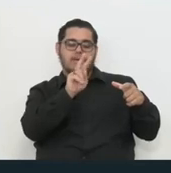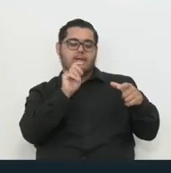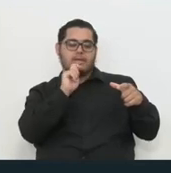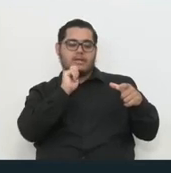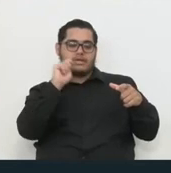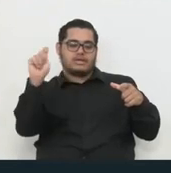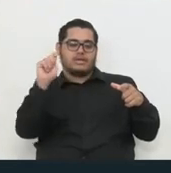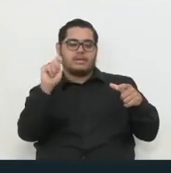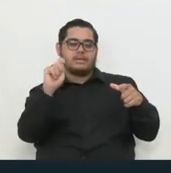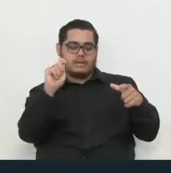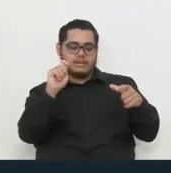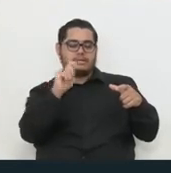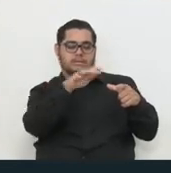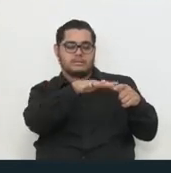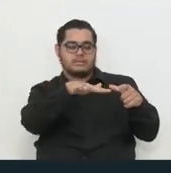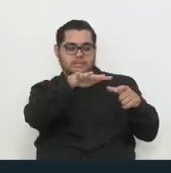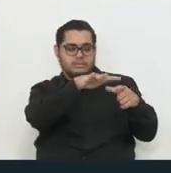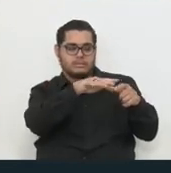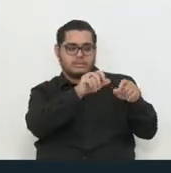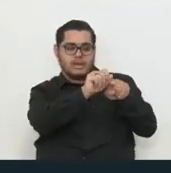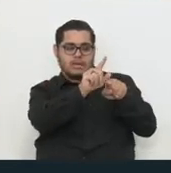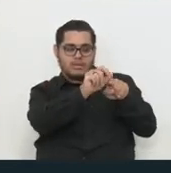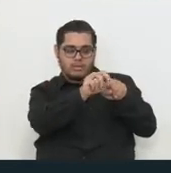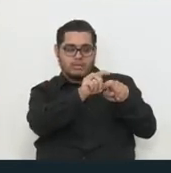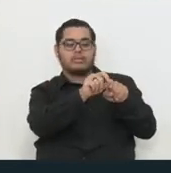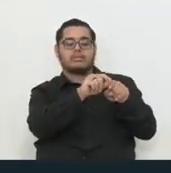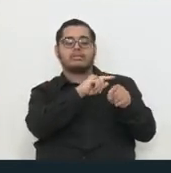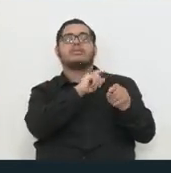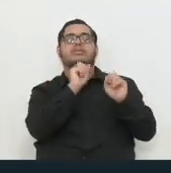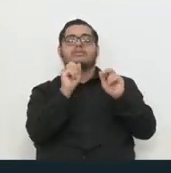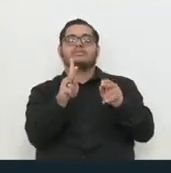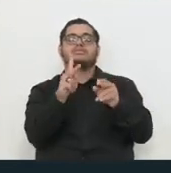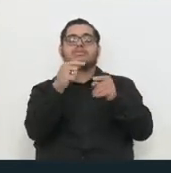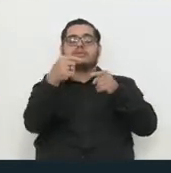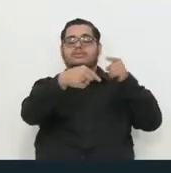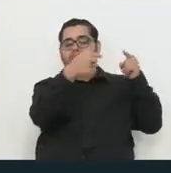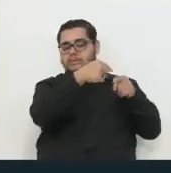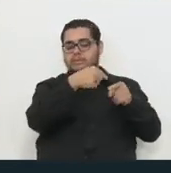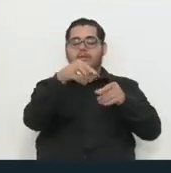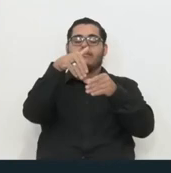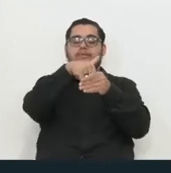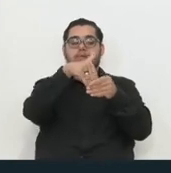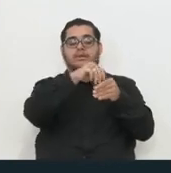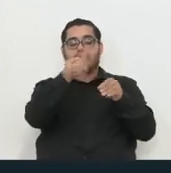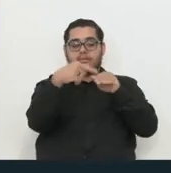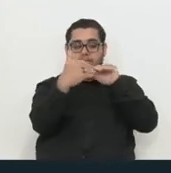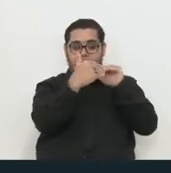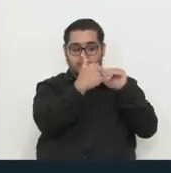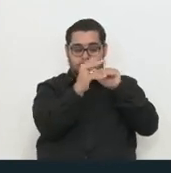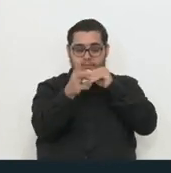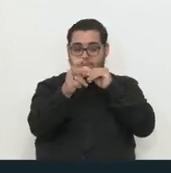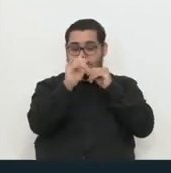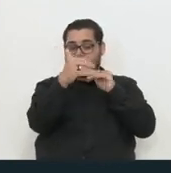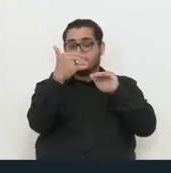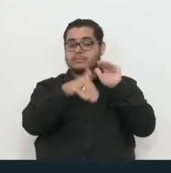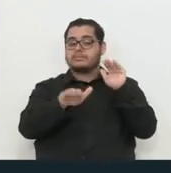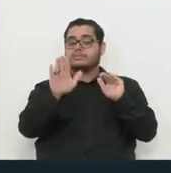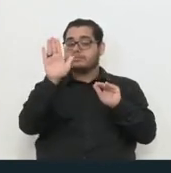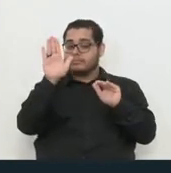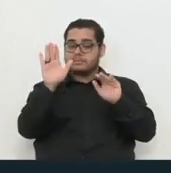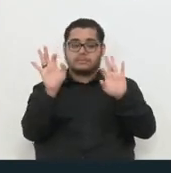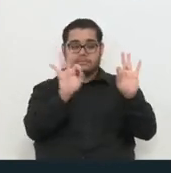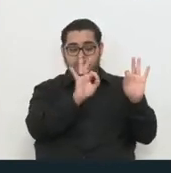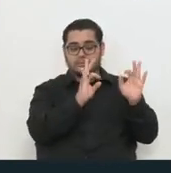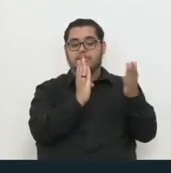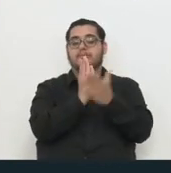em discussão encerrada a discussão e votação os vereadores favoráveis Como estão os contrário se manifestem encerrado a votação